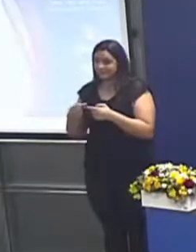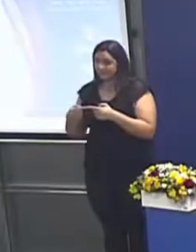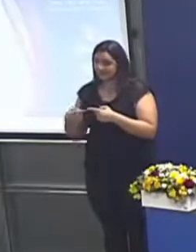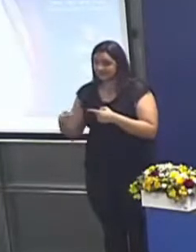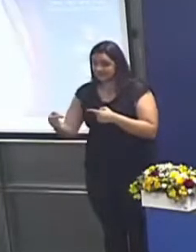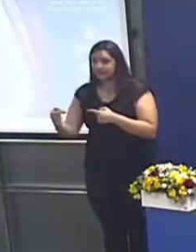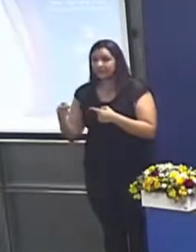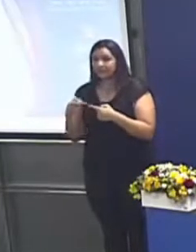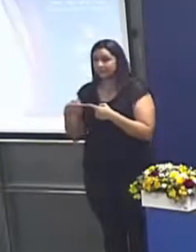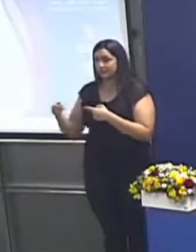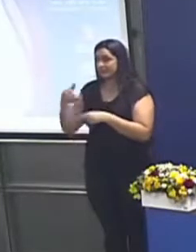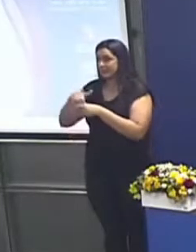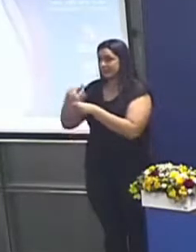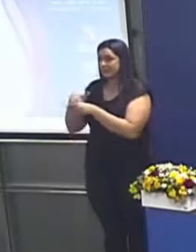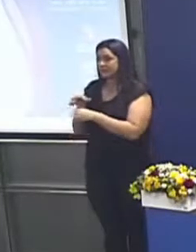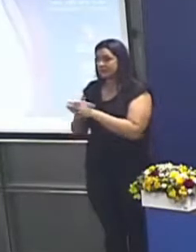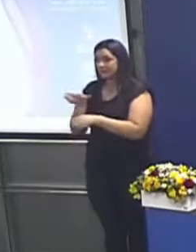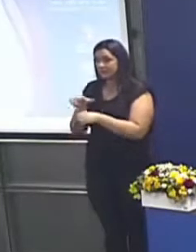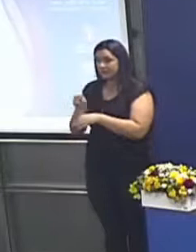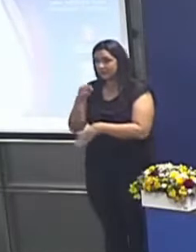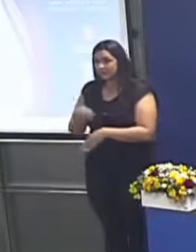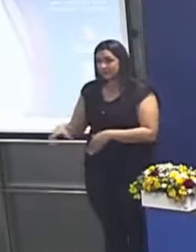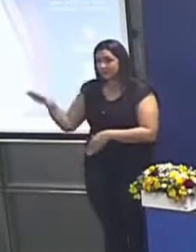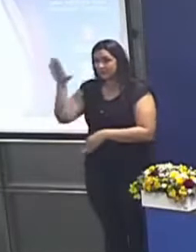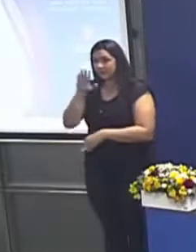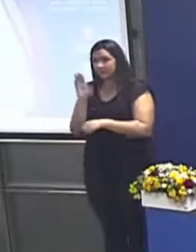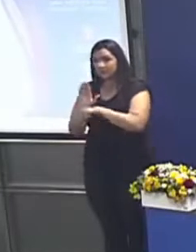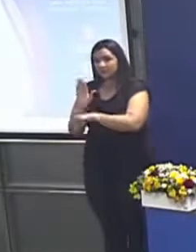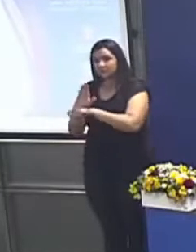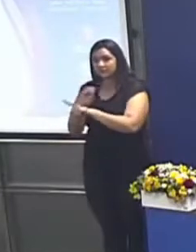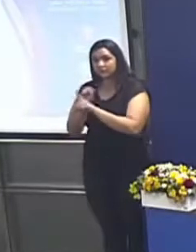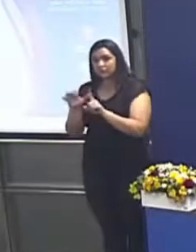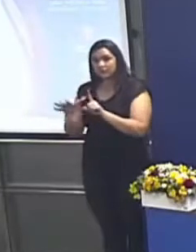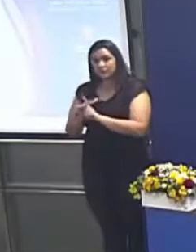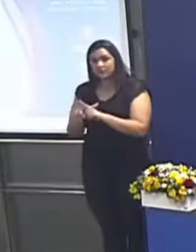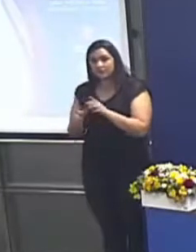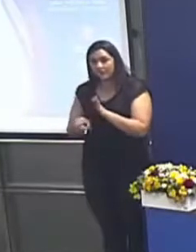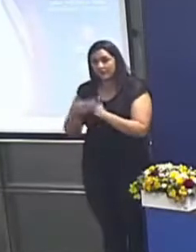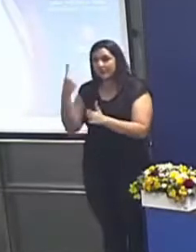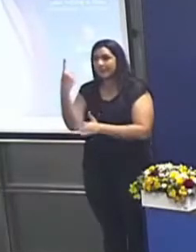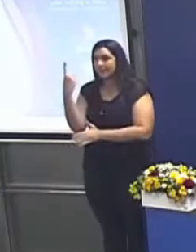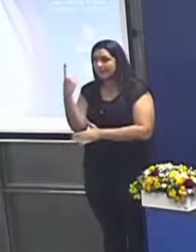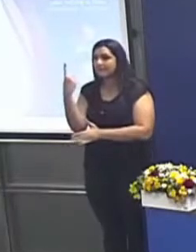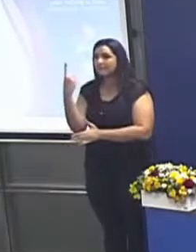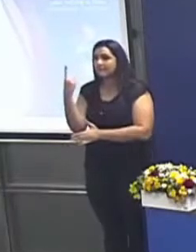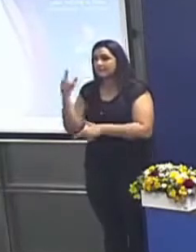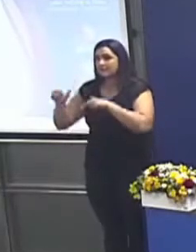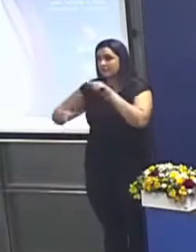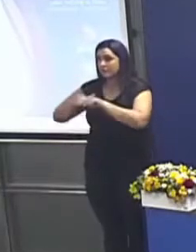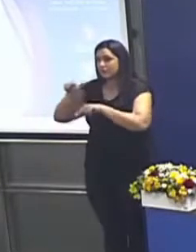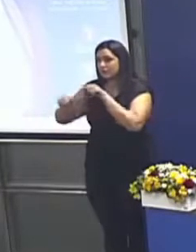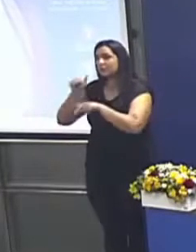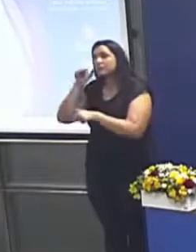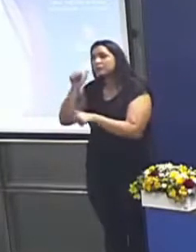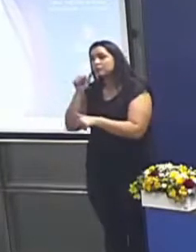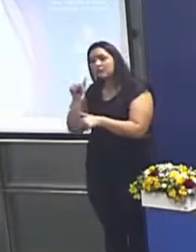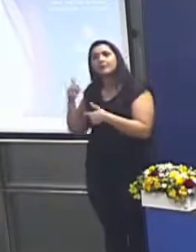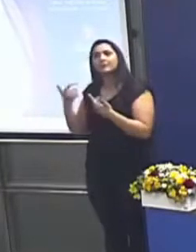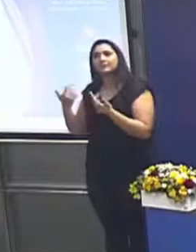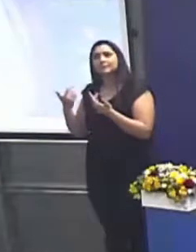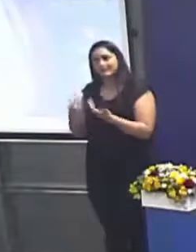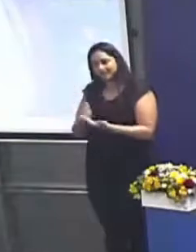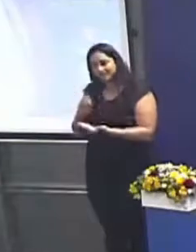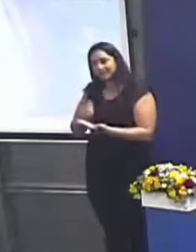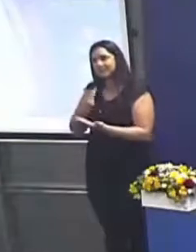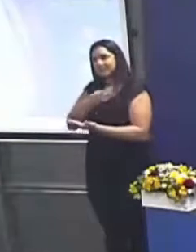semana tivemos eleição no Conselho Nacional de Assistência Social e pela primeira vez uma trabalhadora mulher está à frente